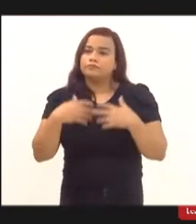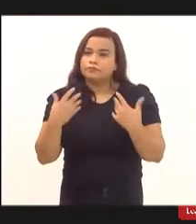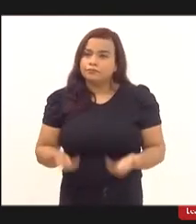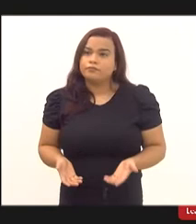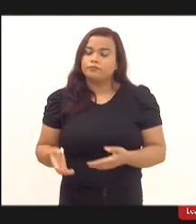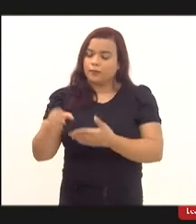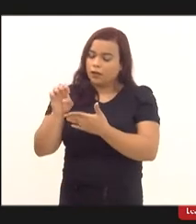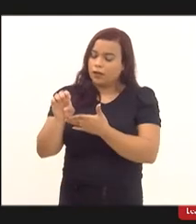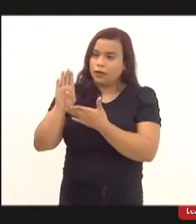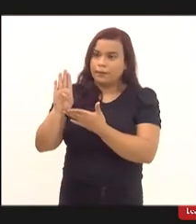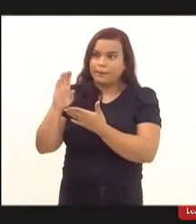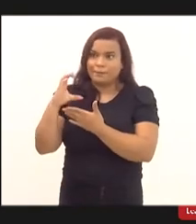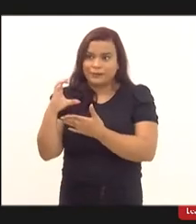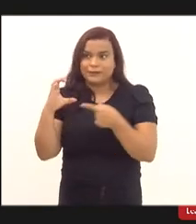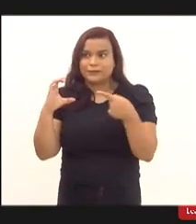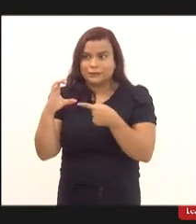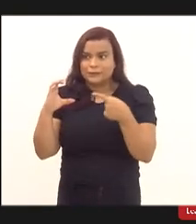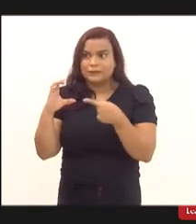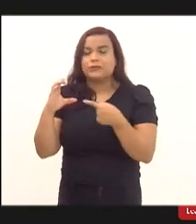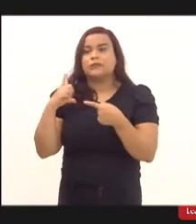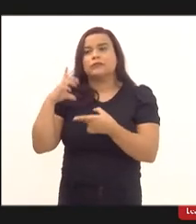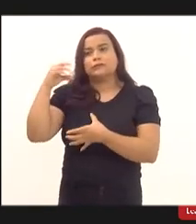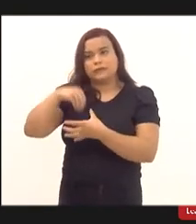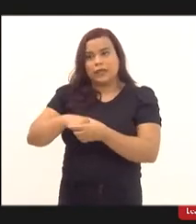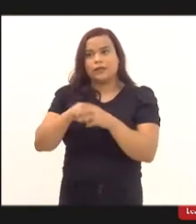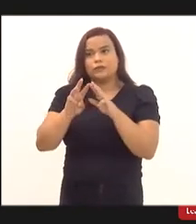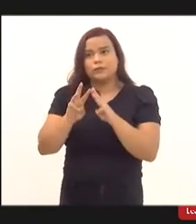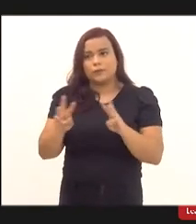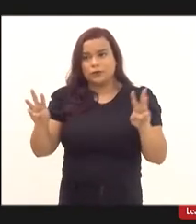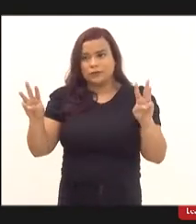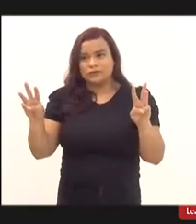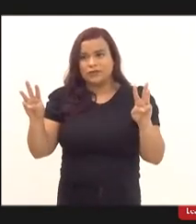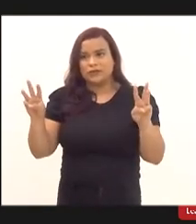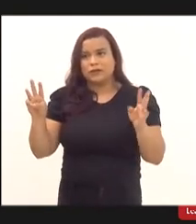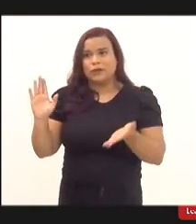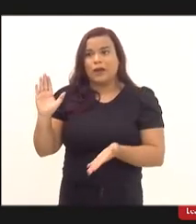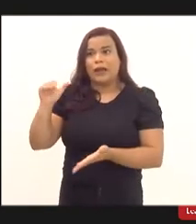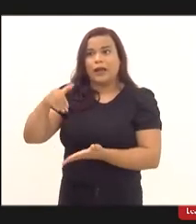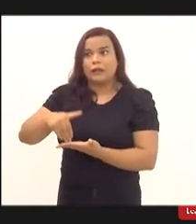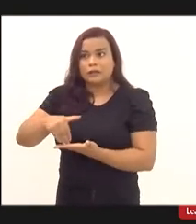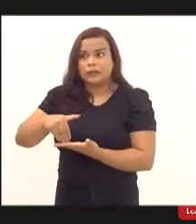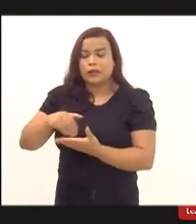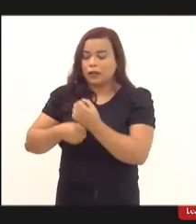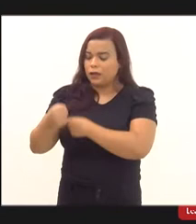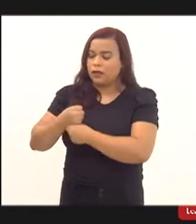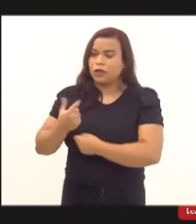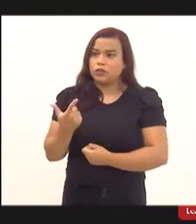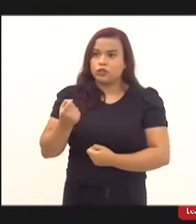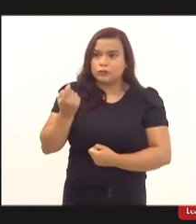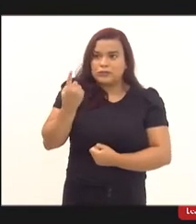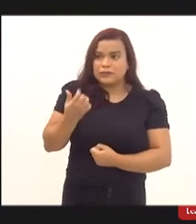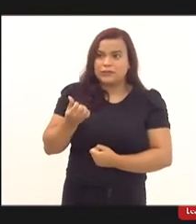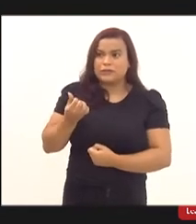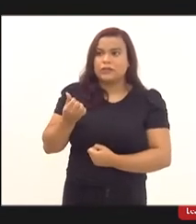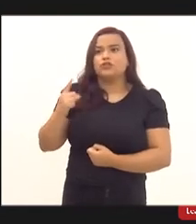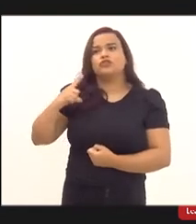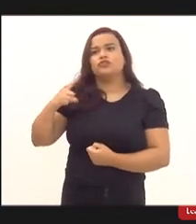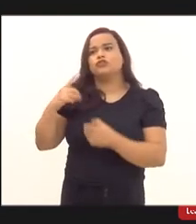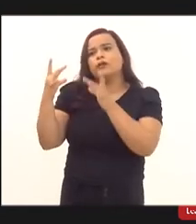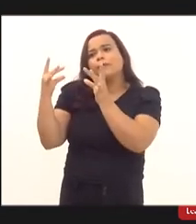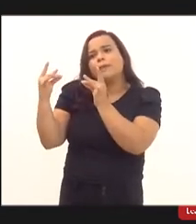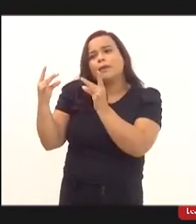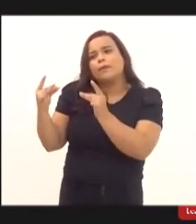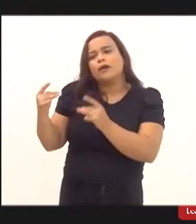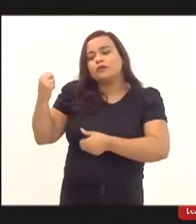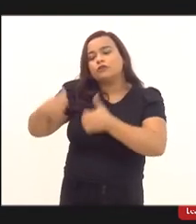própria e BC no seu Portal até 2016 definia-se